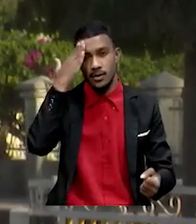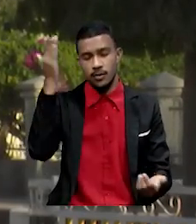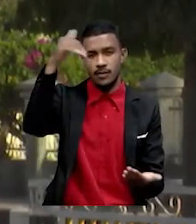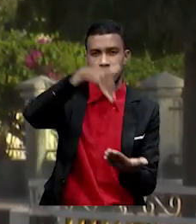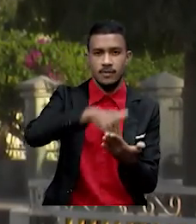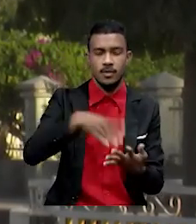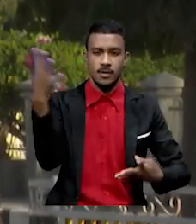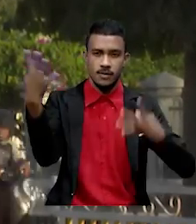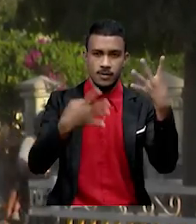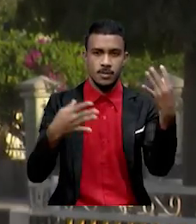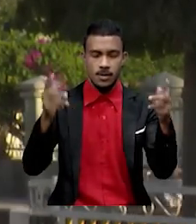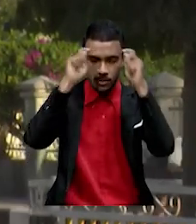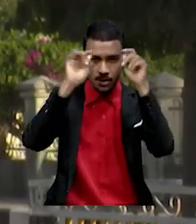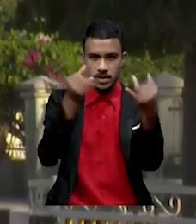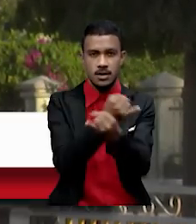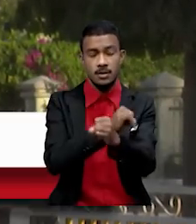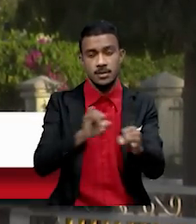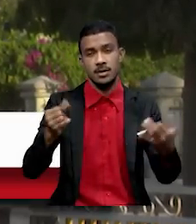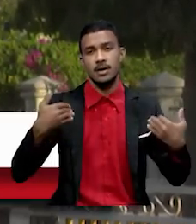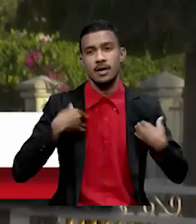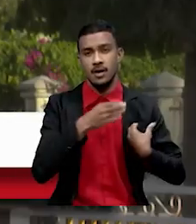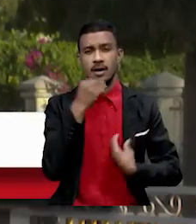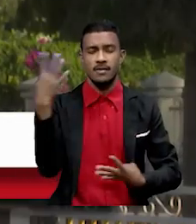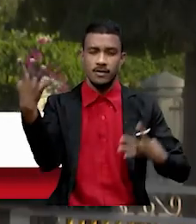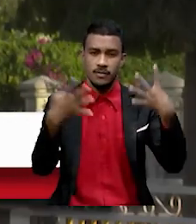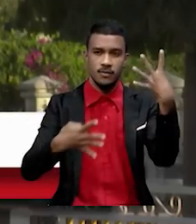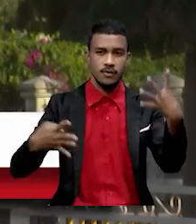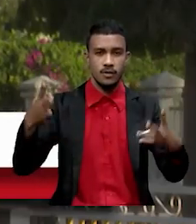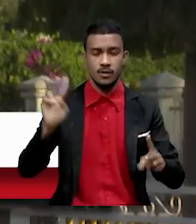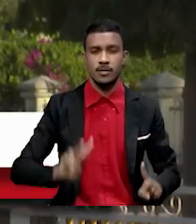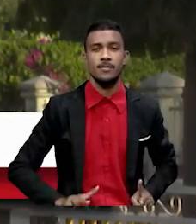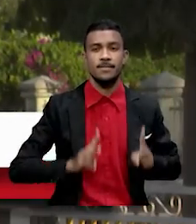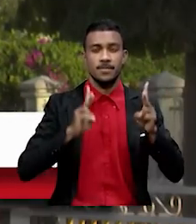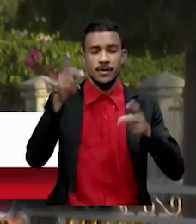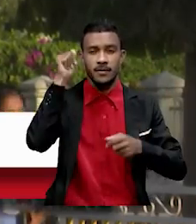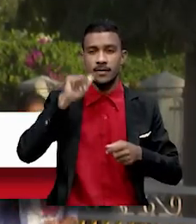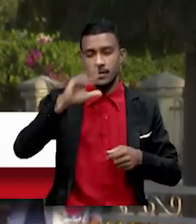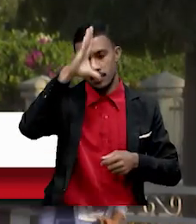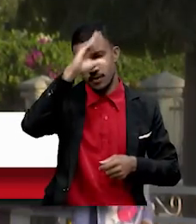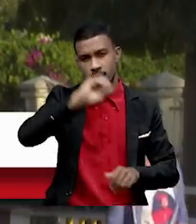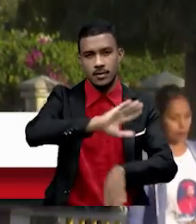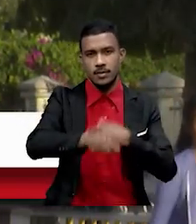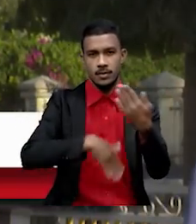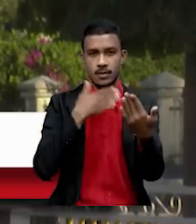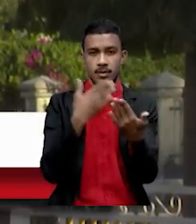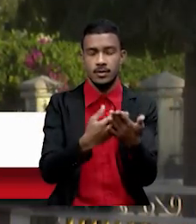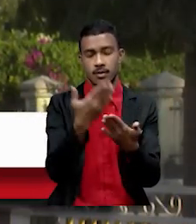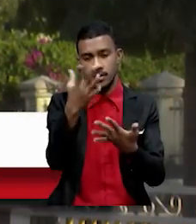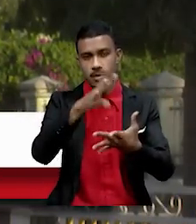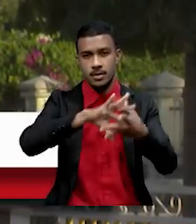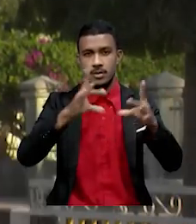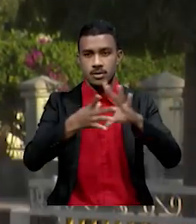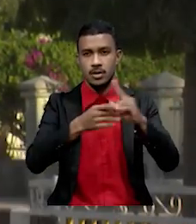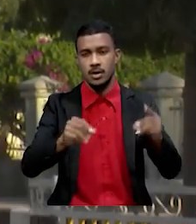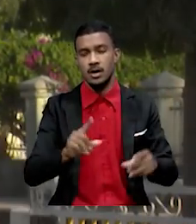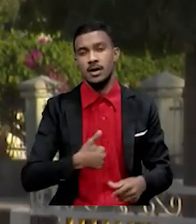independência. Cada guerrilheiro, mártires, herói, veterano sira ni história